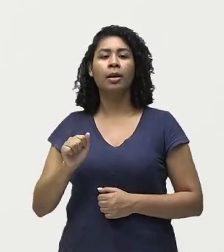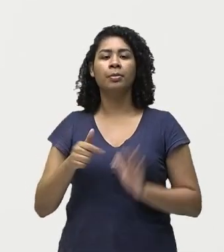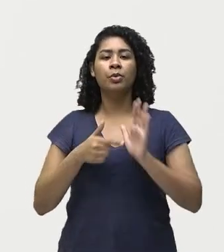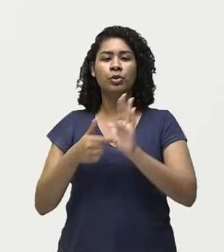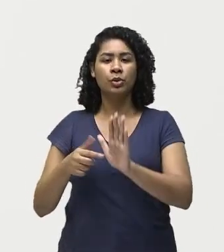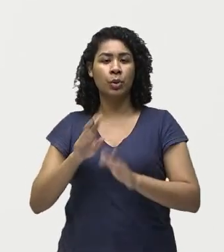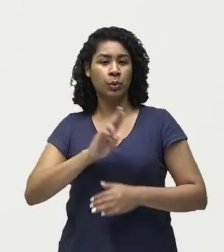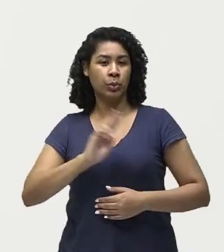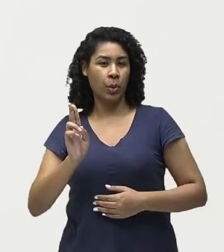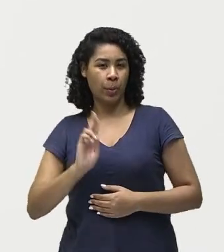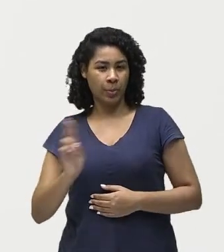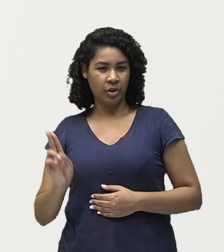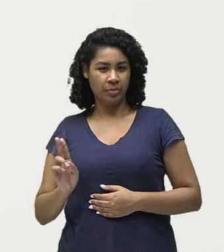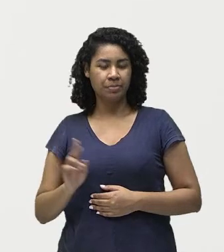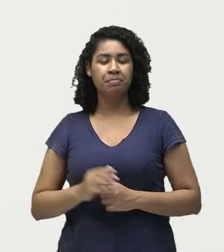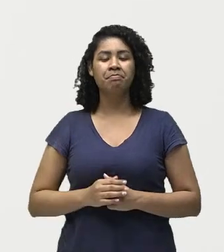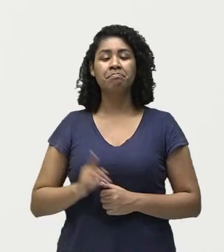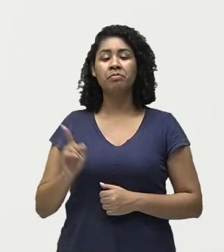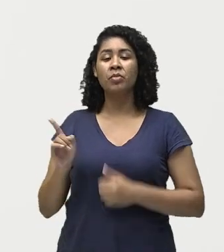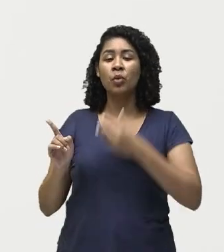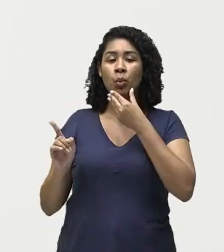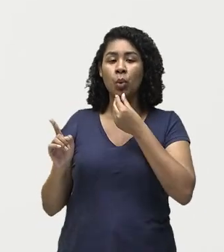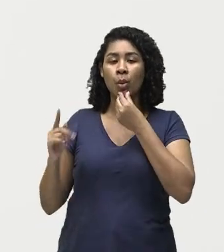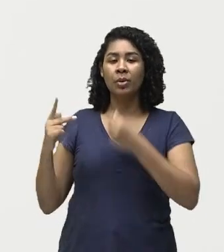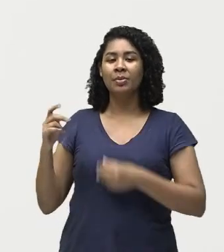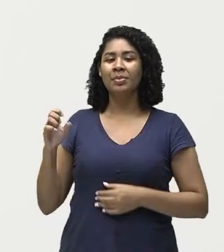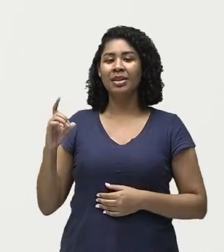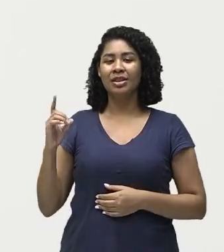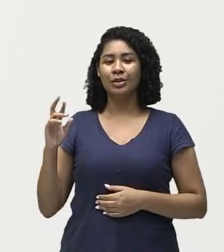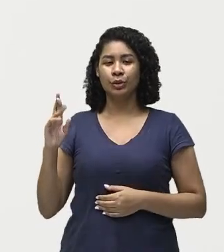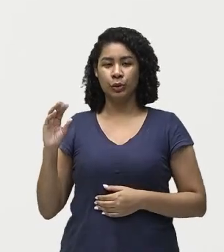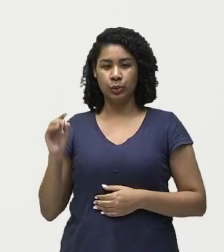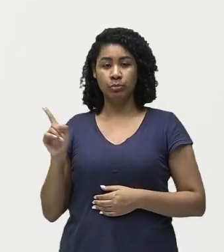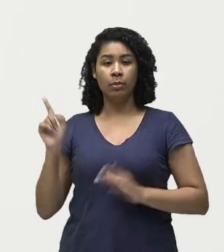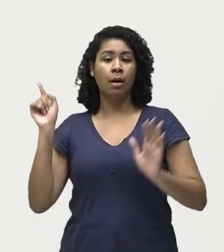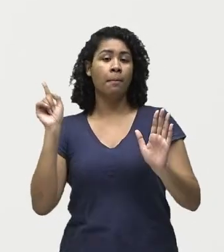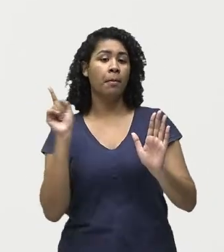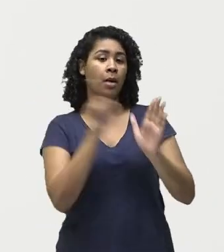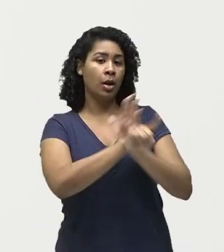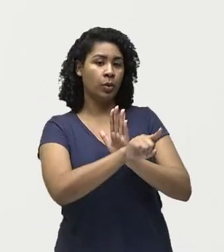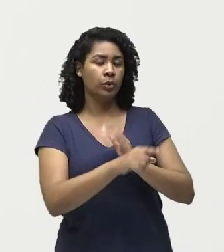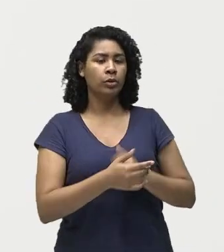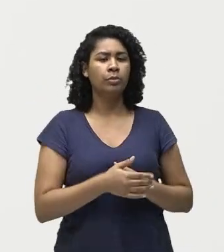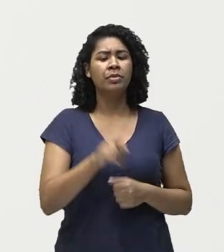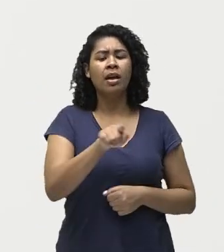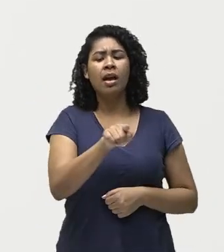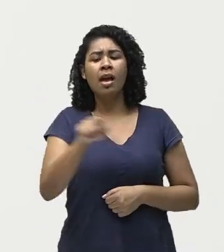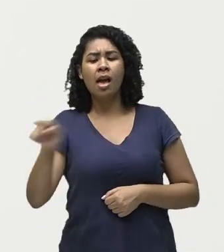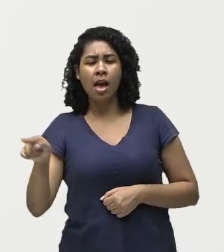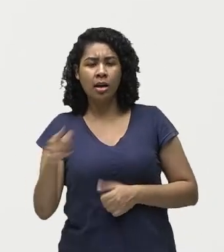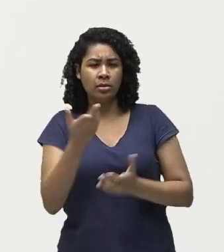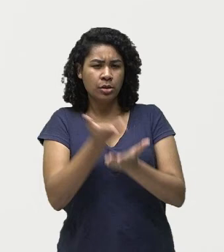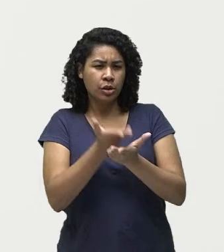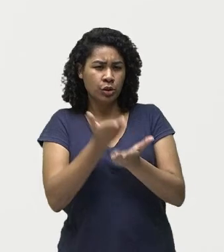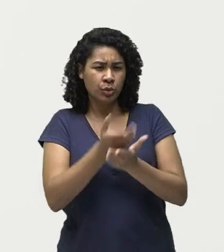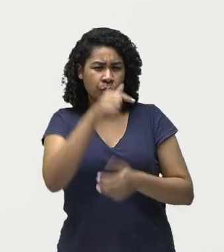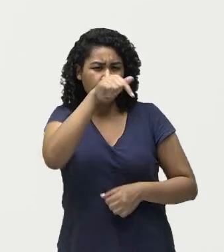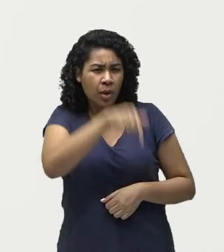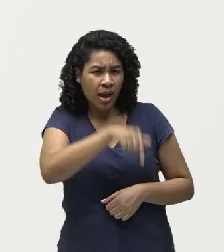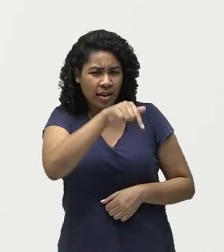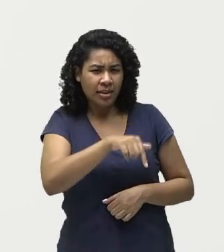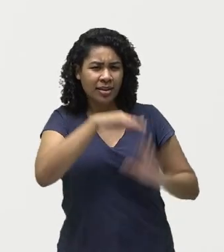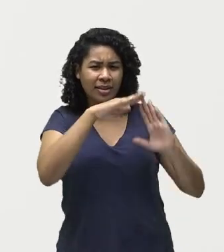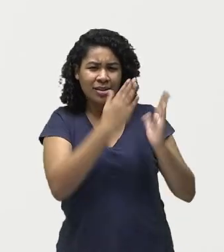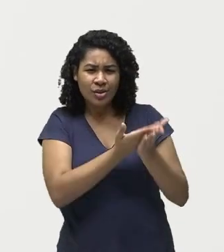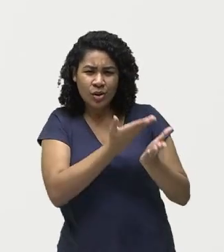they students here? Are they students here? Eles são alunos daqui, né? Eles estudam